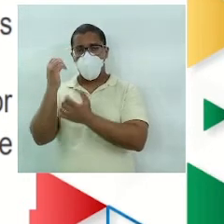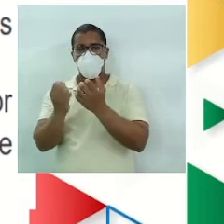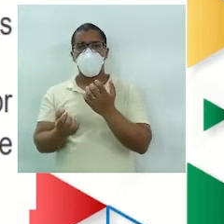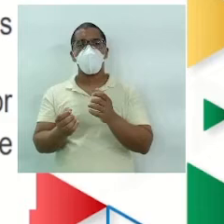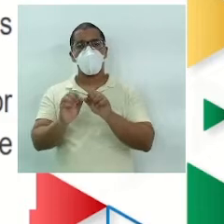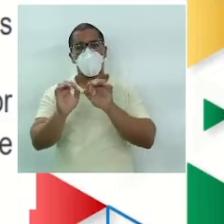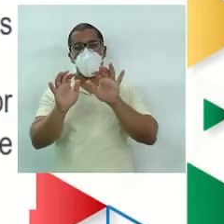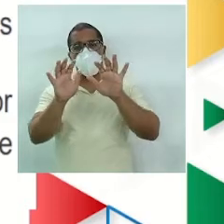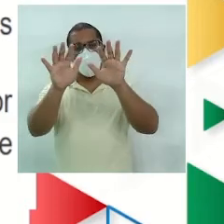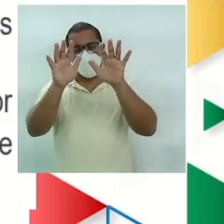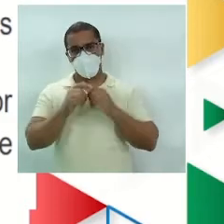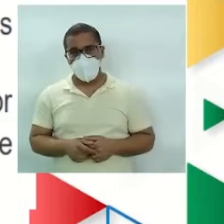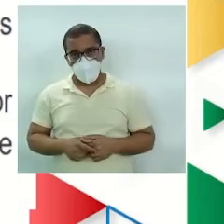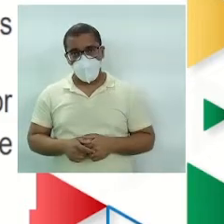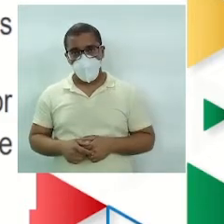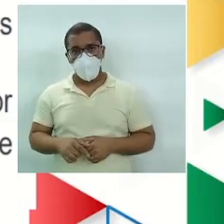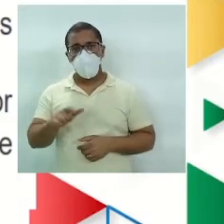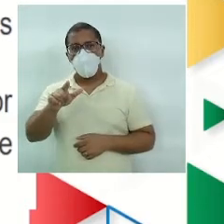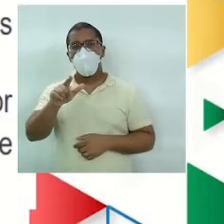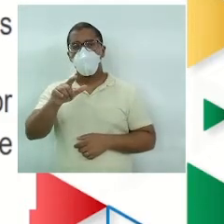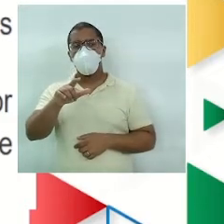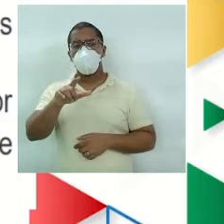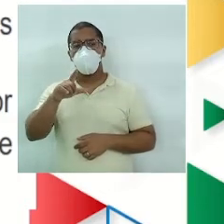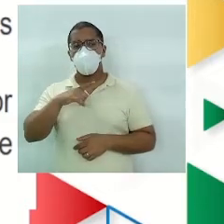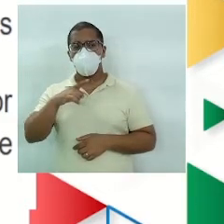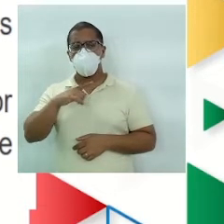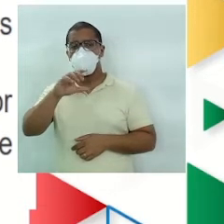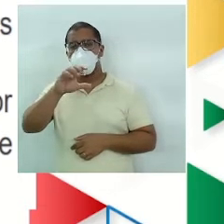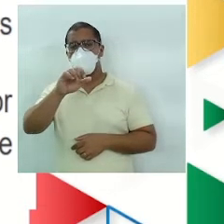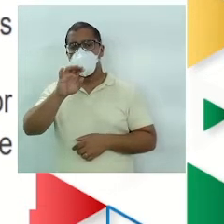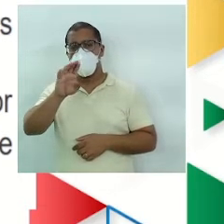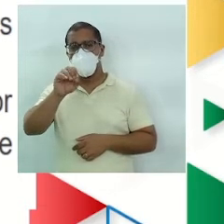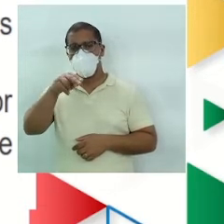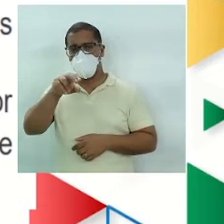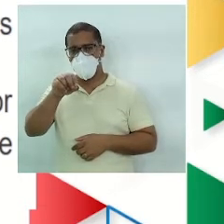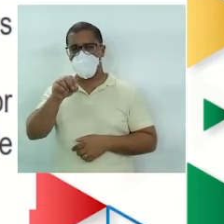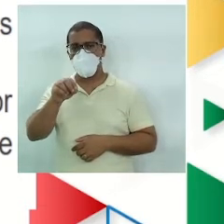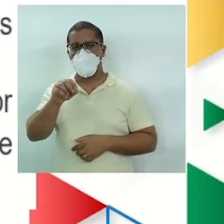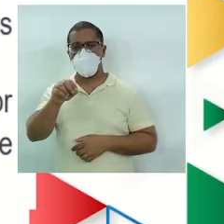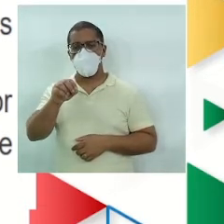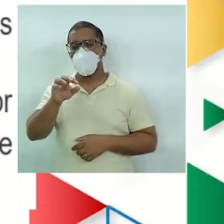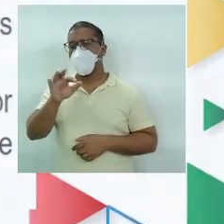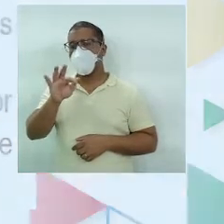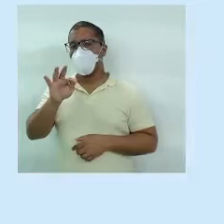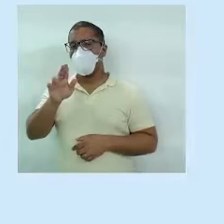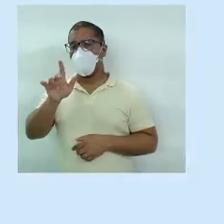composto formado por carbono, cloro e flúor proveniente dos aerossóis do sistema de